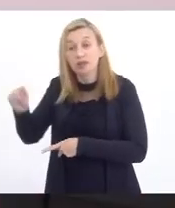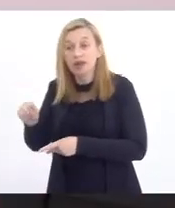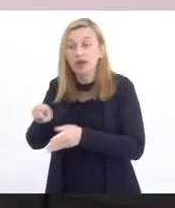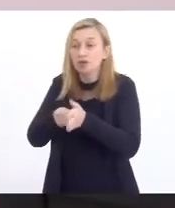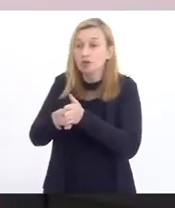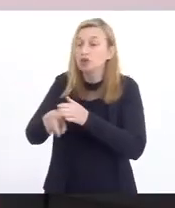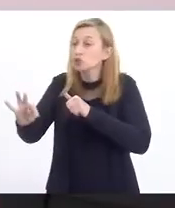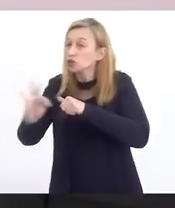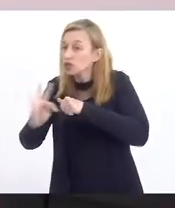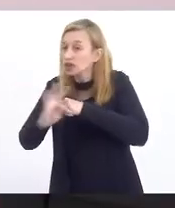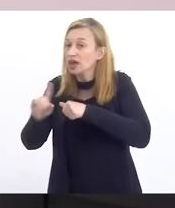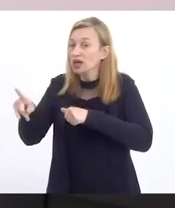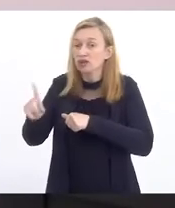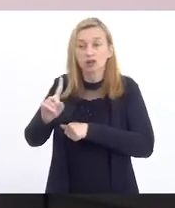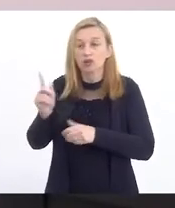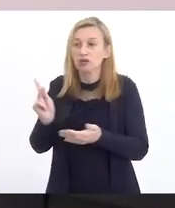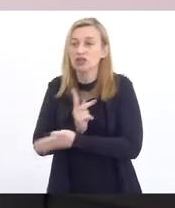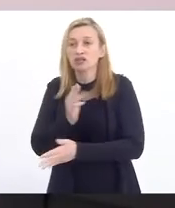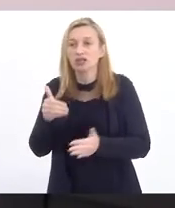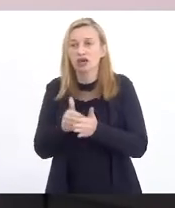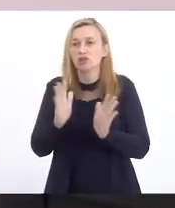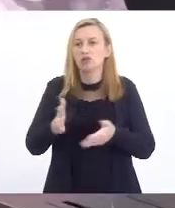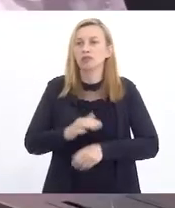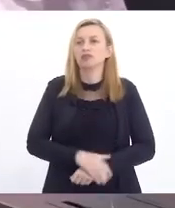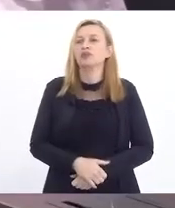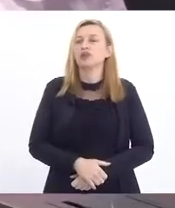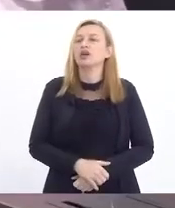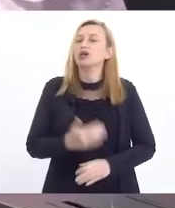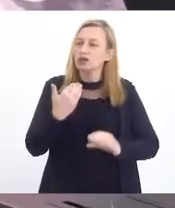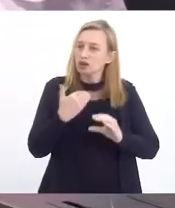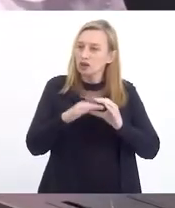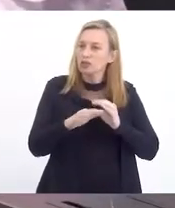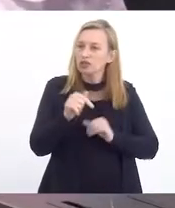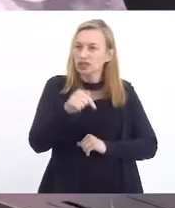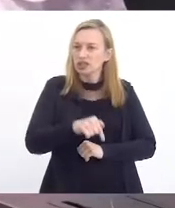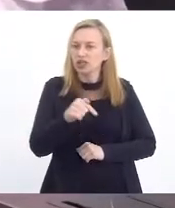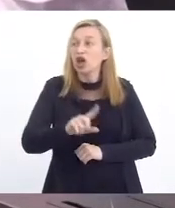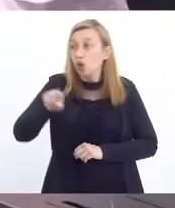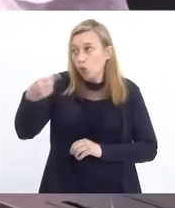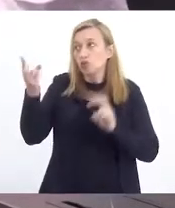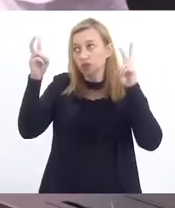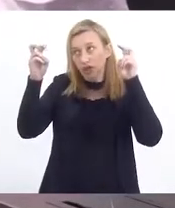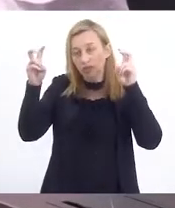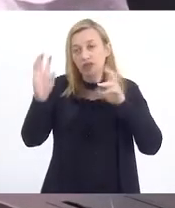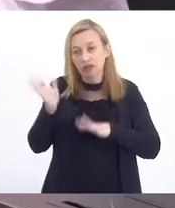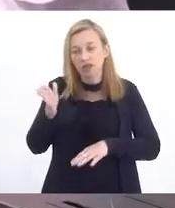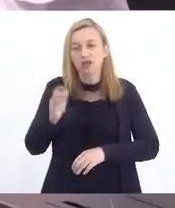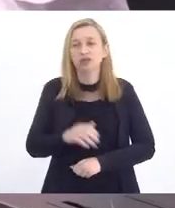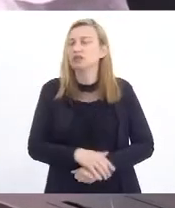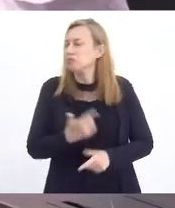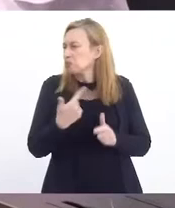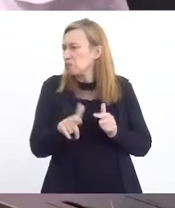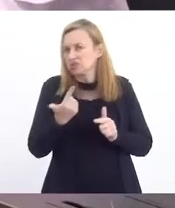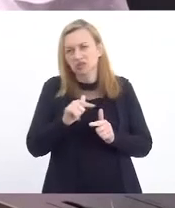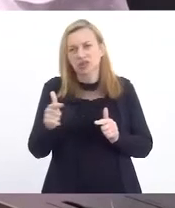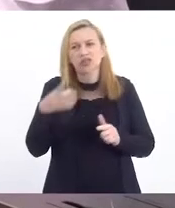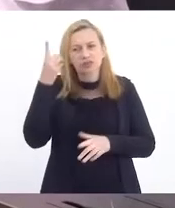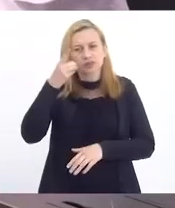que até agora isso ainda não aconteceu. Que faça esse encaminhamento aqui. É um outro tema, não é para essa audiência, não. Sem problema, deputado.